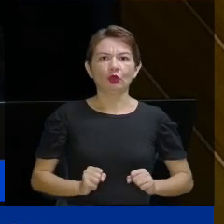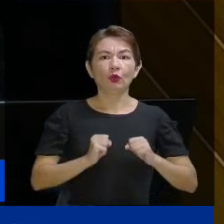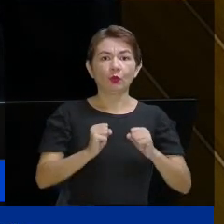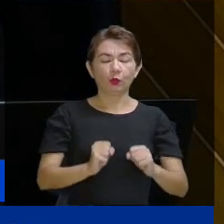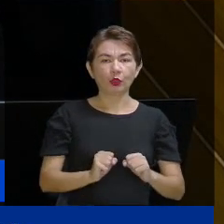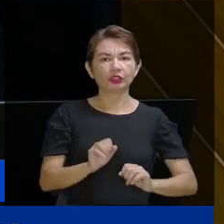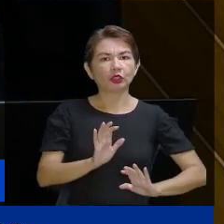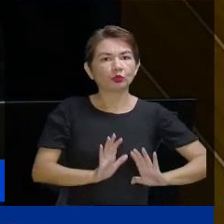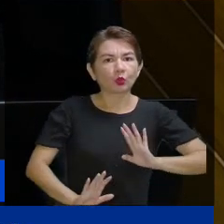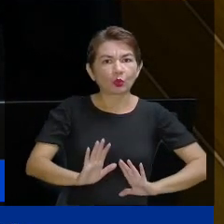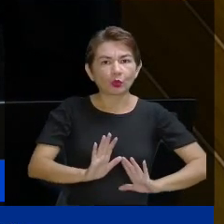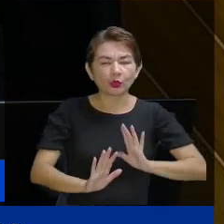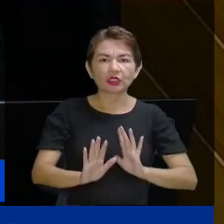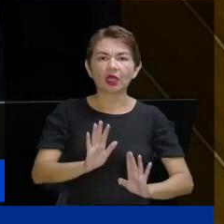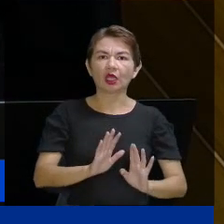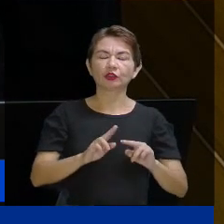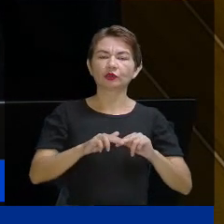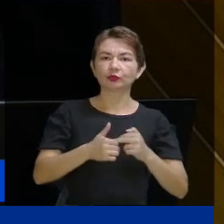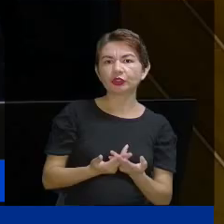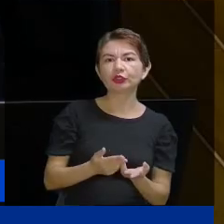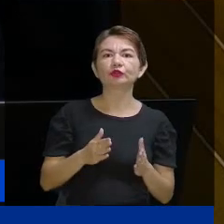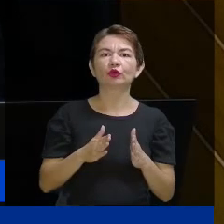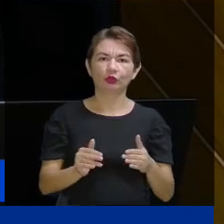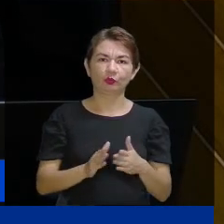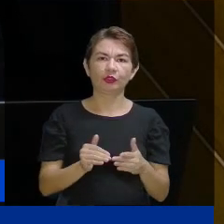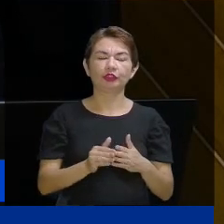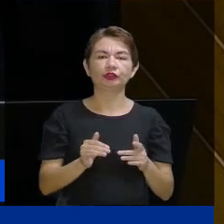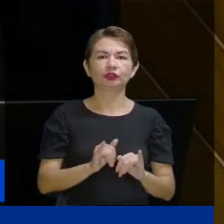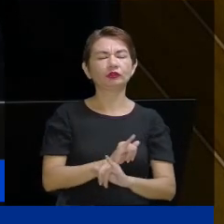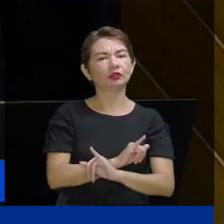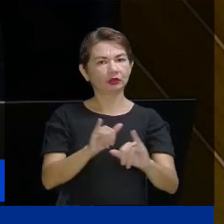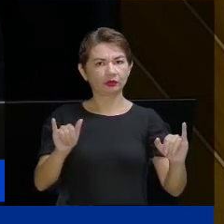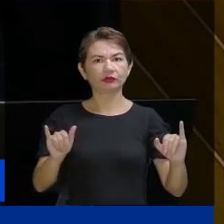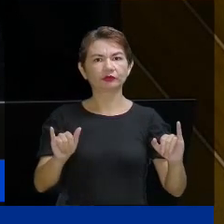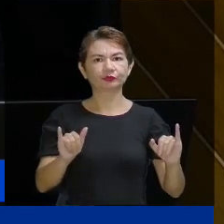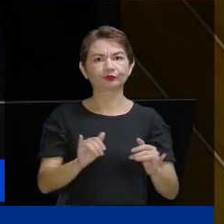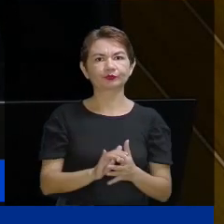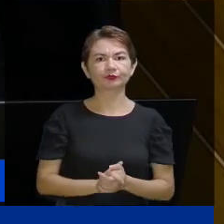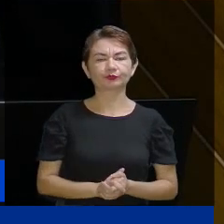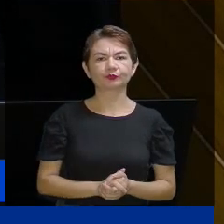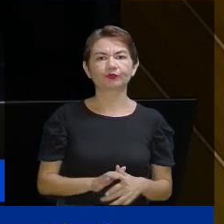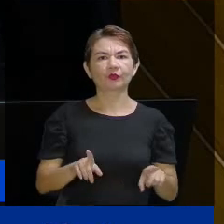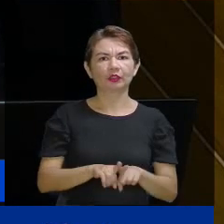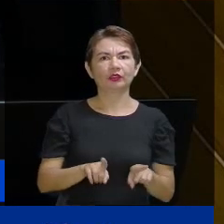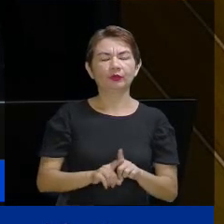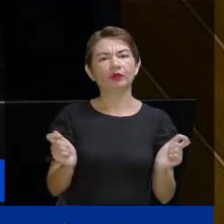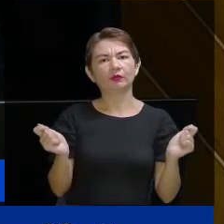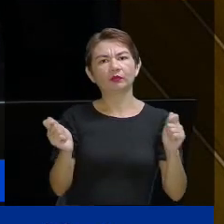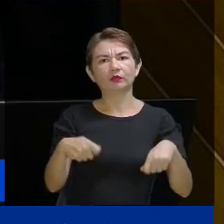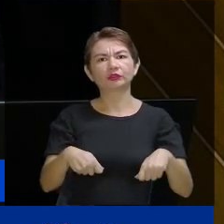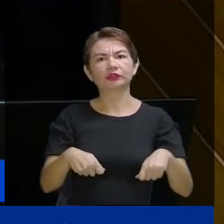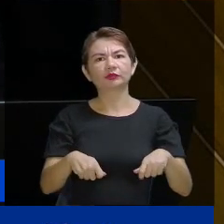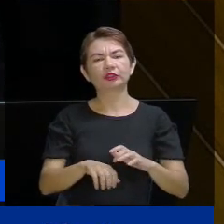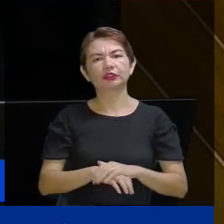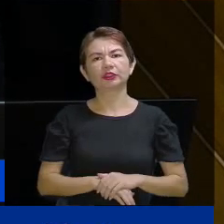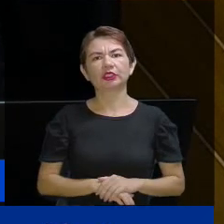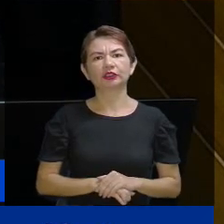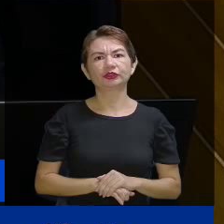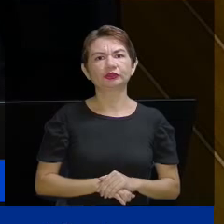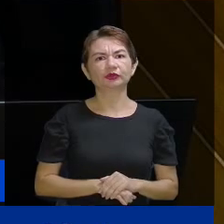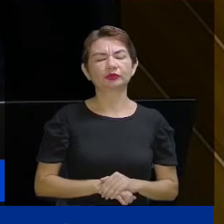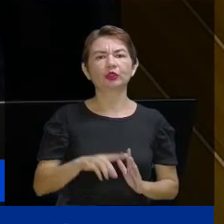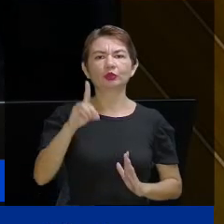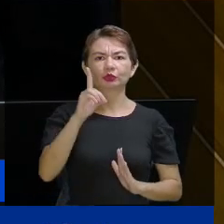Geral de Cautela, tendo sido o pedido expressamente e havendo plausibilidade no direito